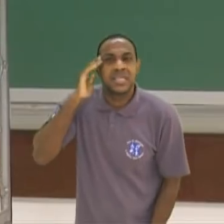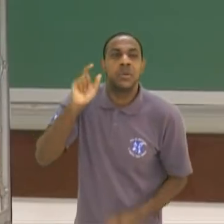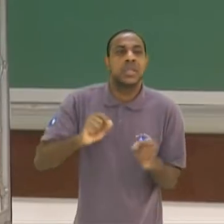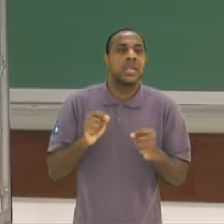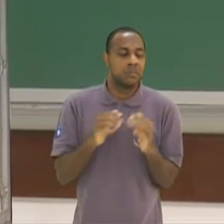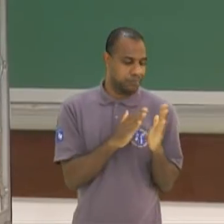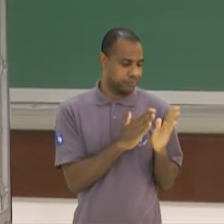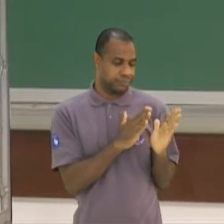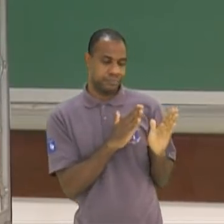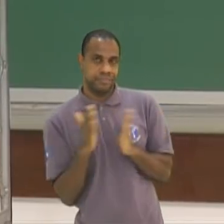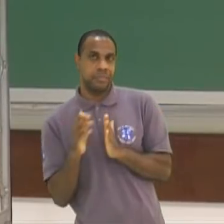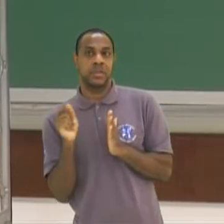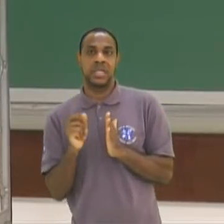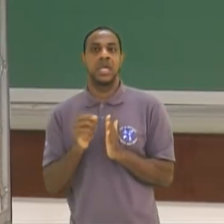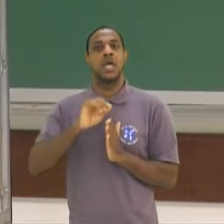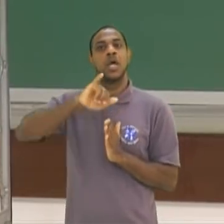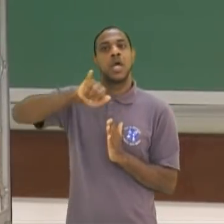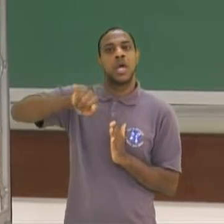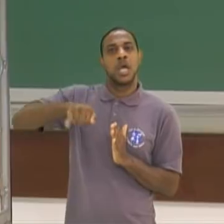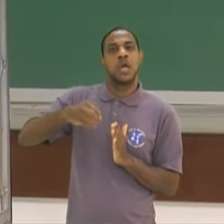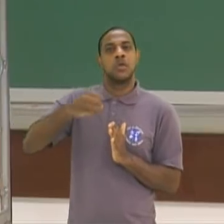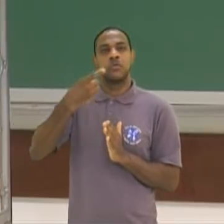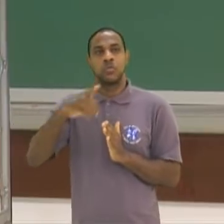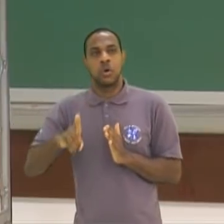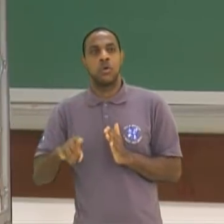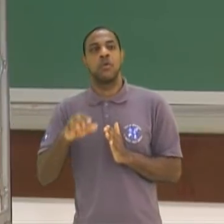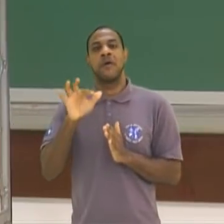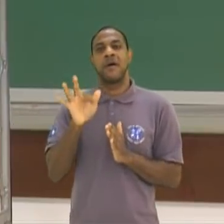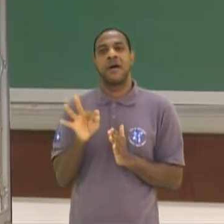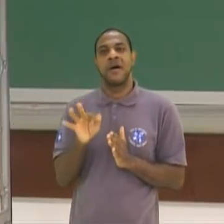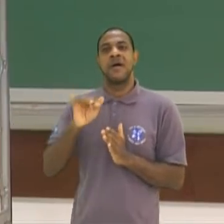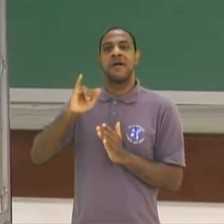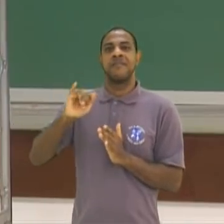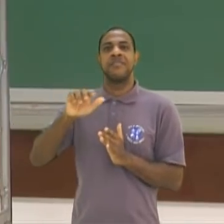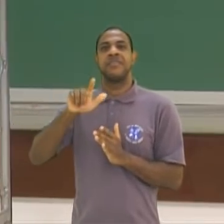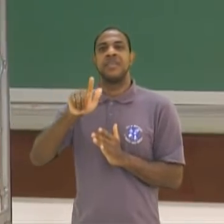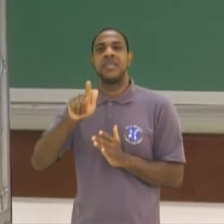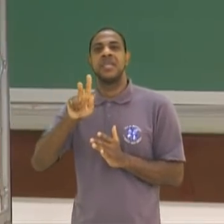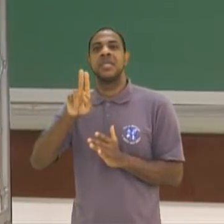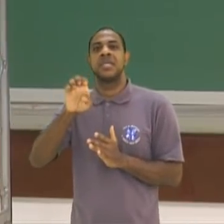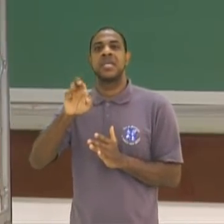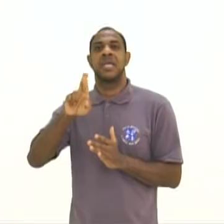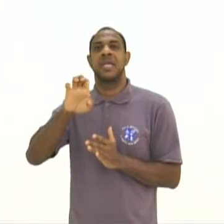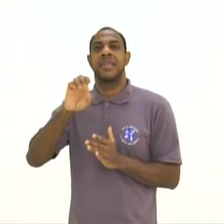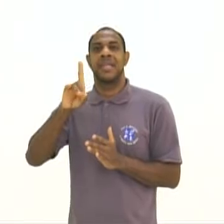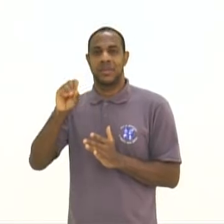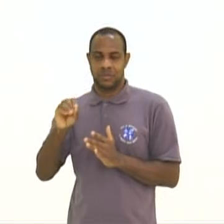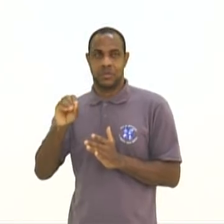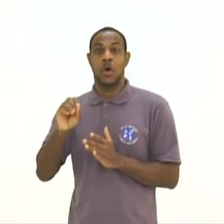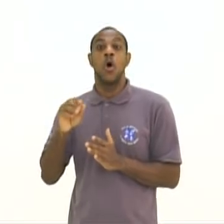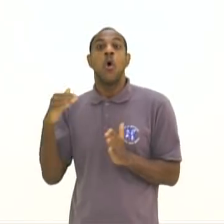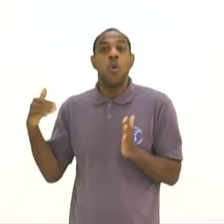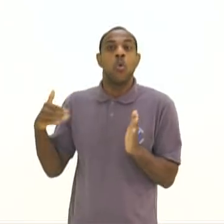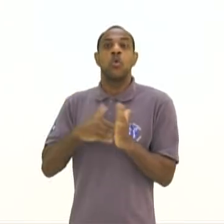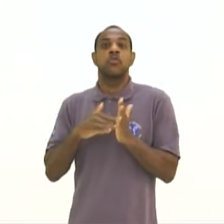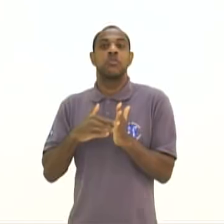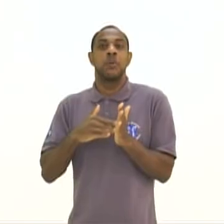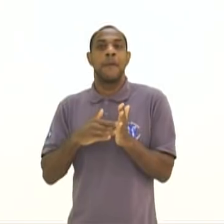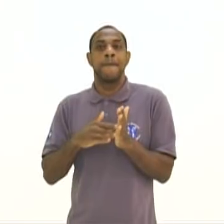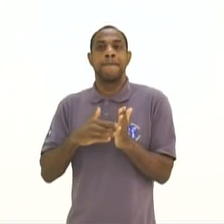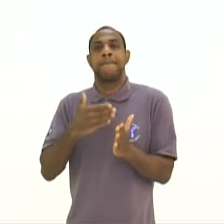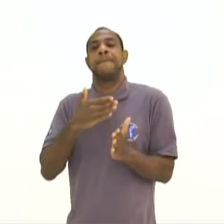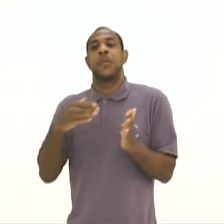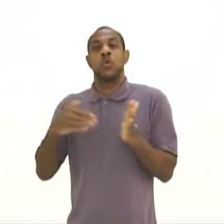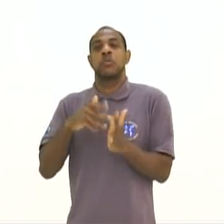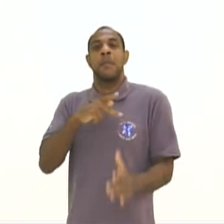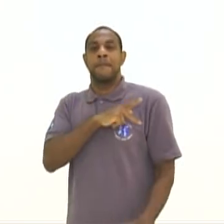do João Figueiredo, o último presidente do regime militar brasileiro. Nós vamos analisar os principais